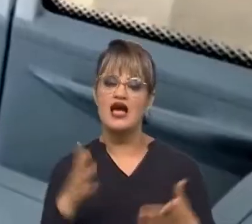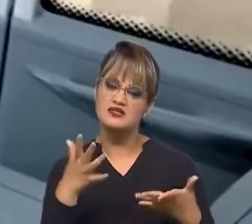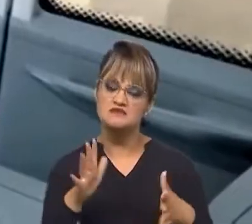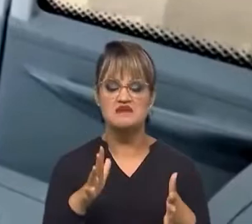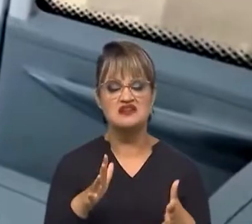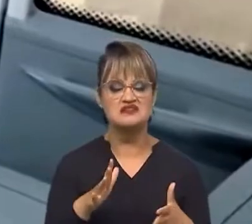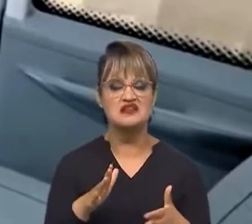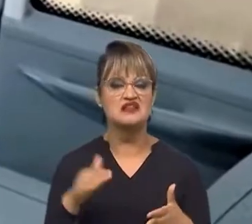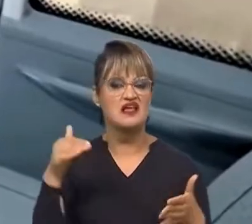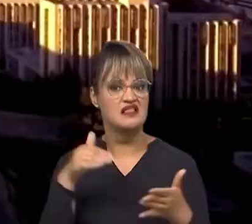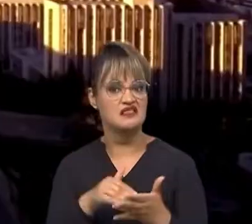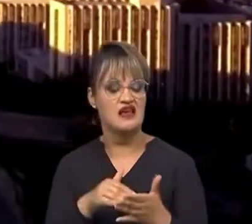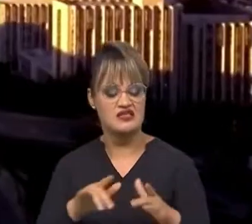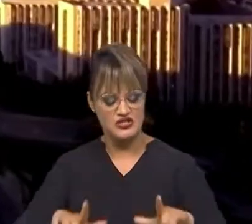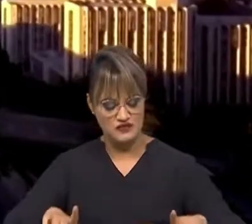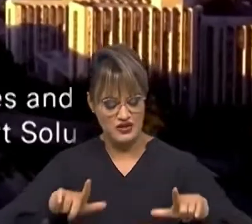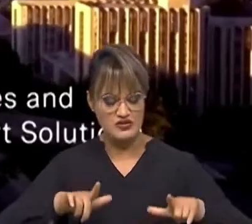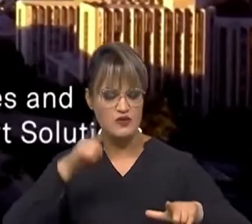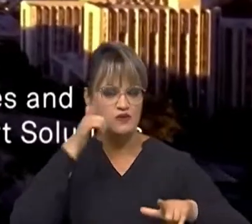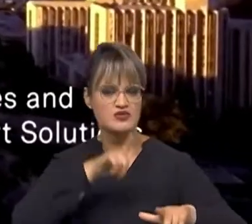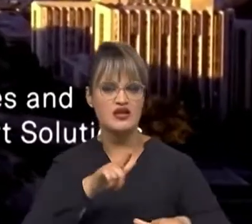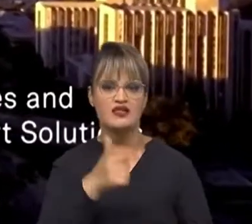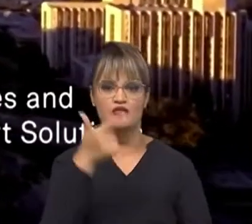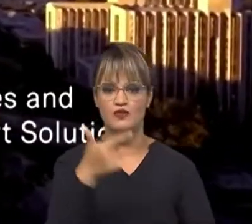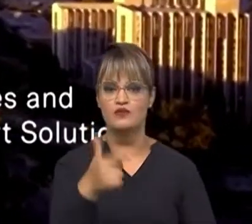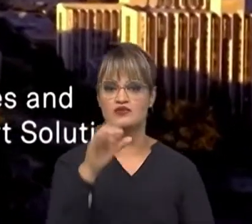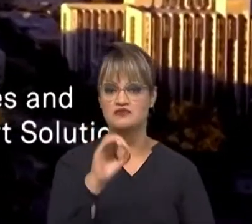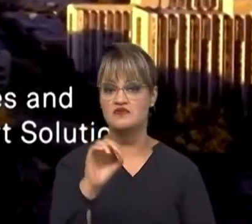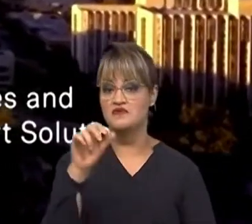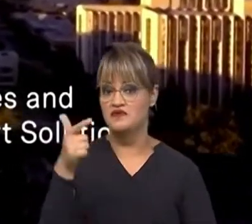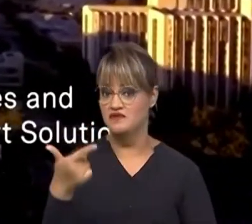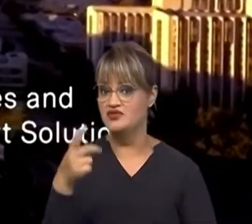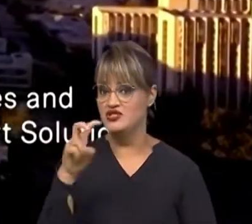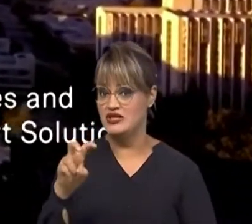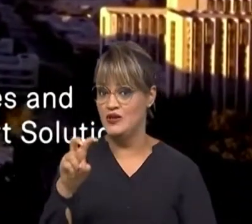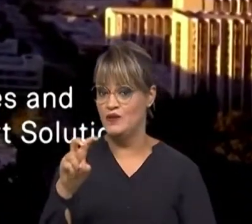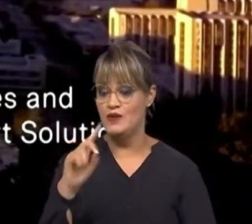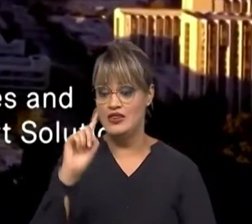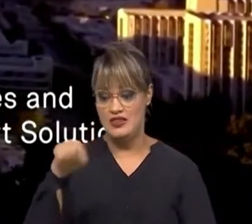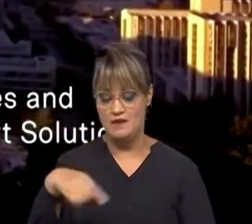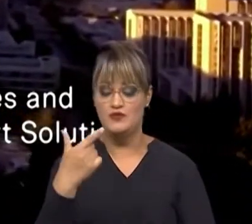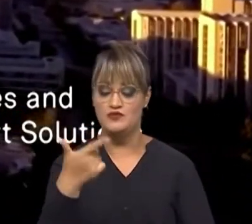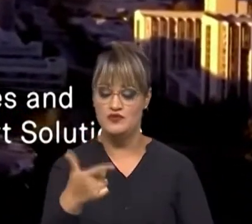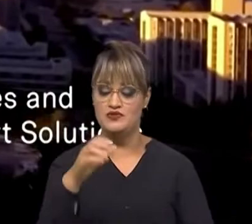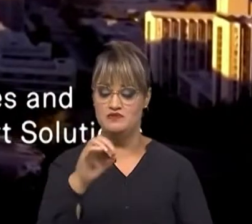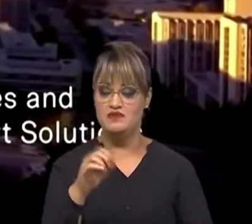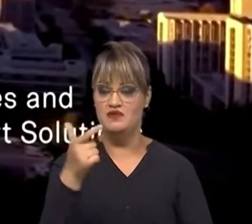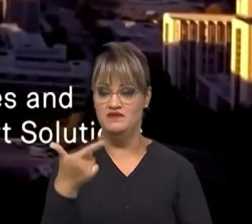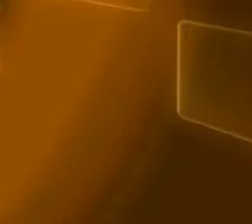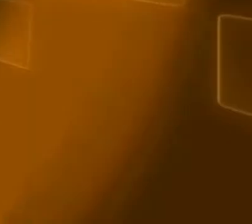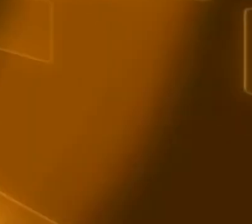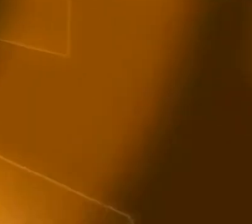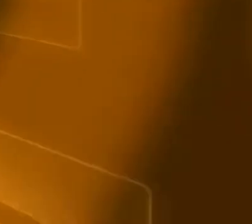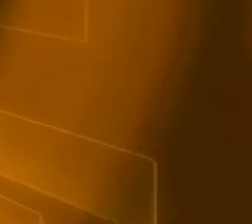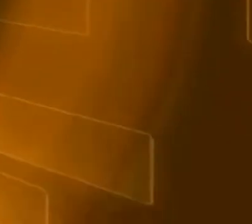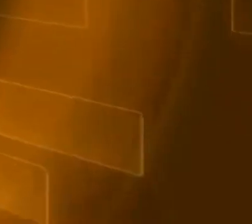é que a certificação saia em 2025 e no ano seguinte tenham início os voos